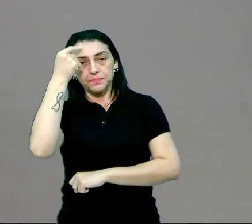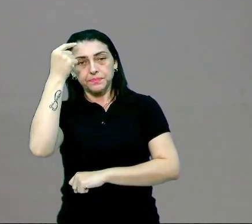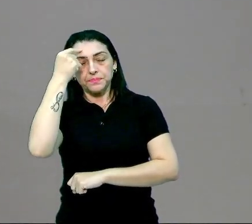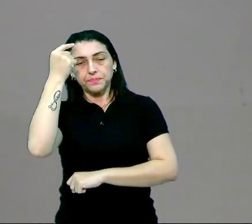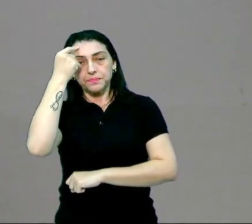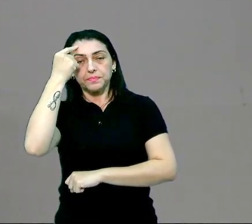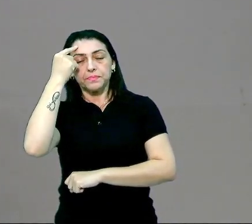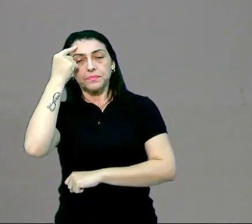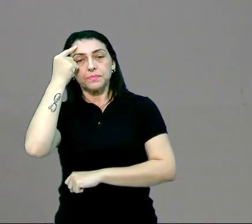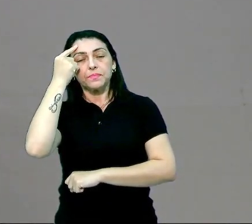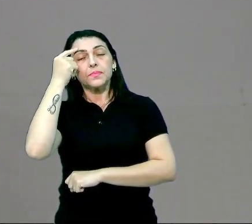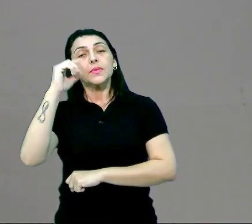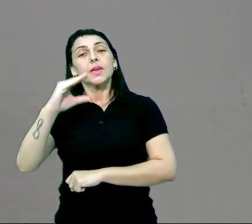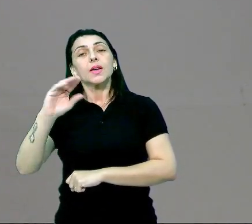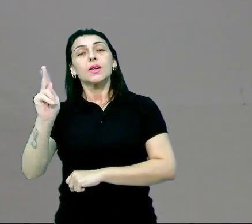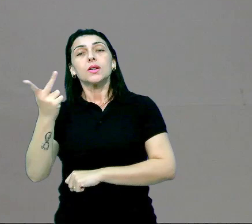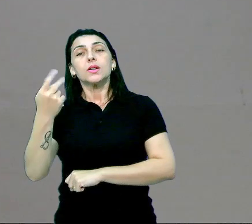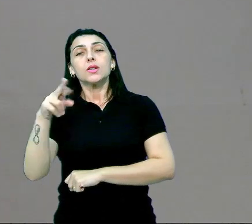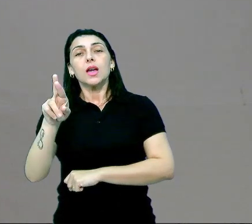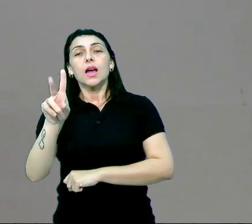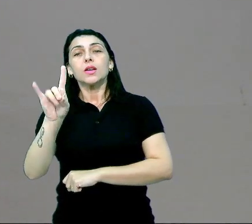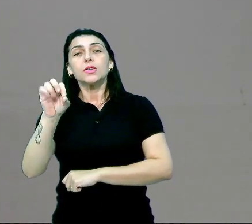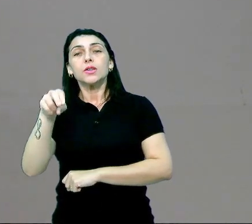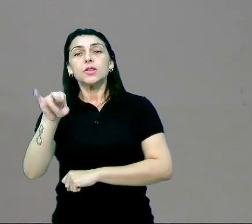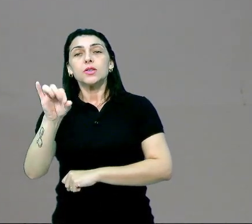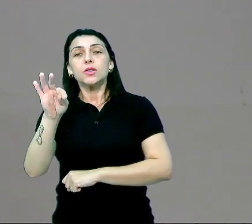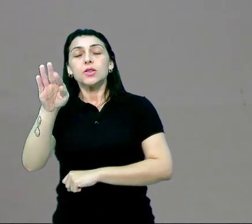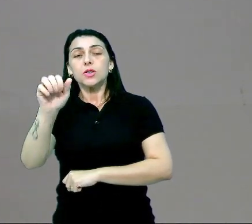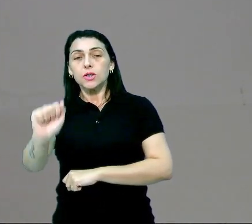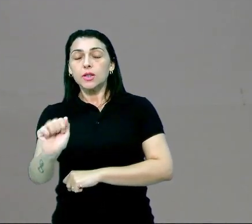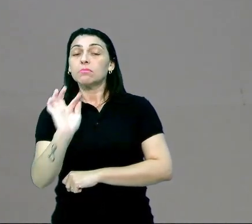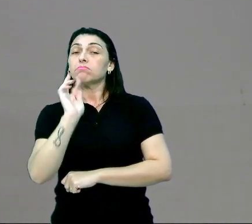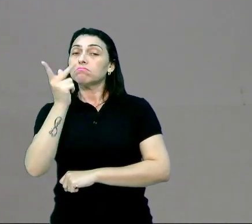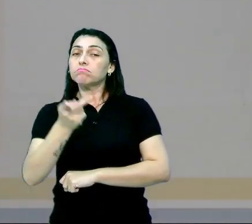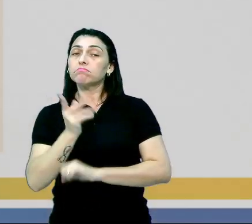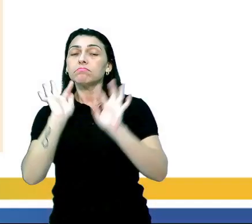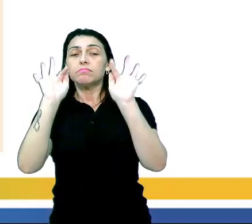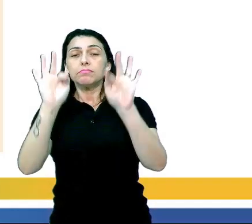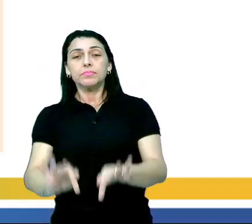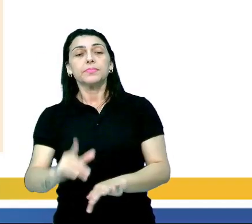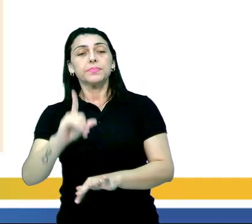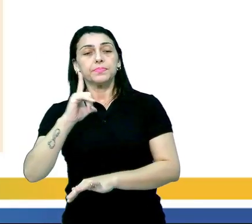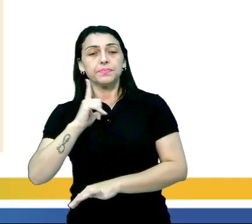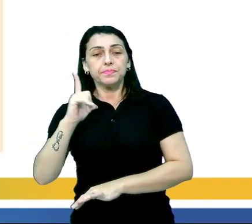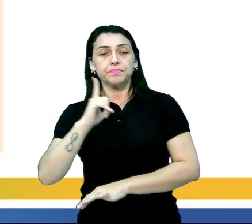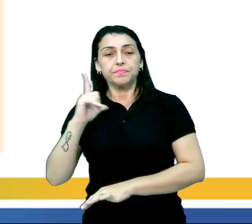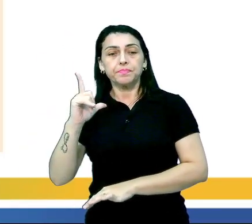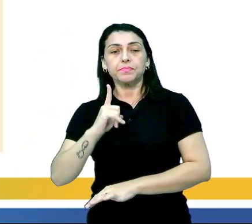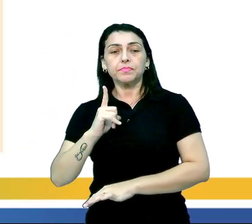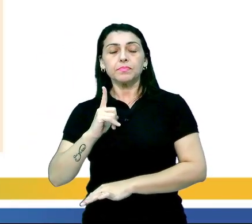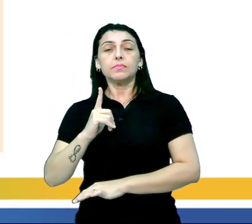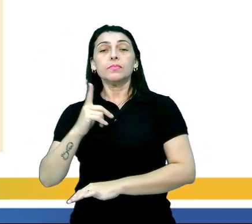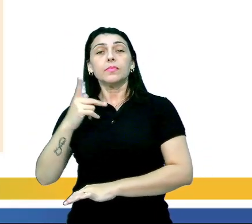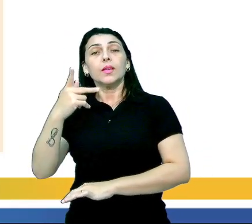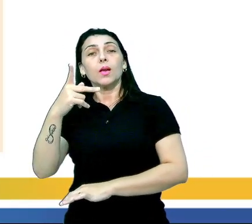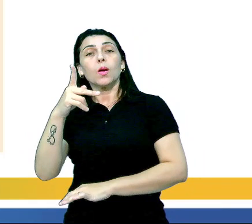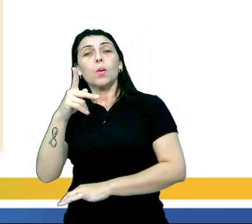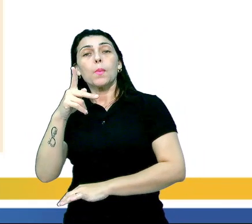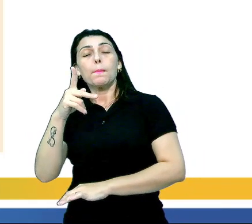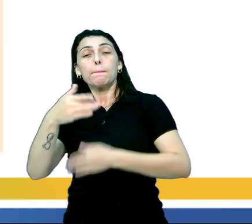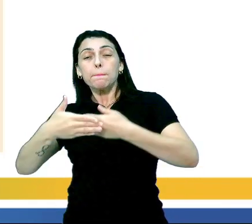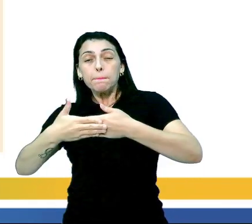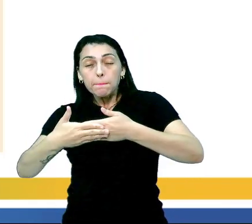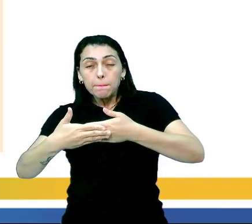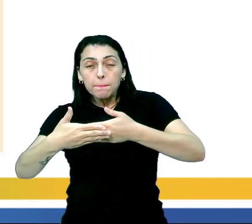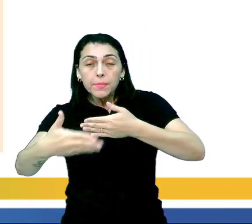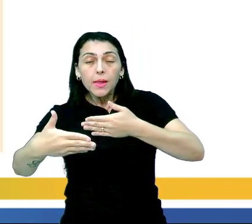essa questão da teoria chardinista. E, finalmente, ele vai dizer que nós temos, então, o ponto ômega, que